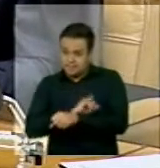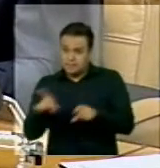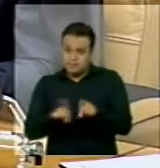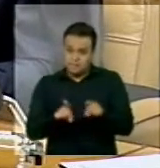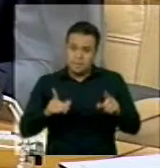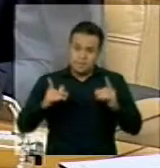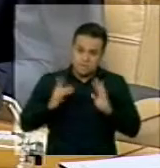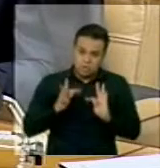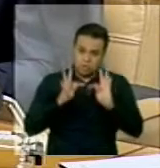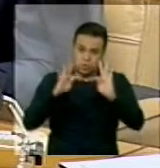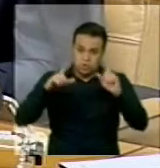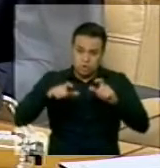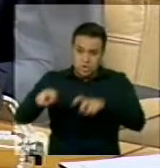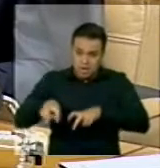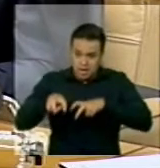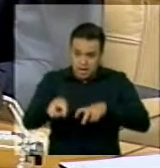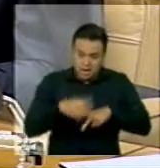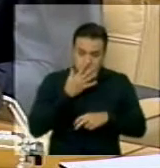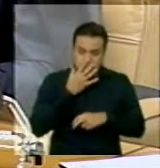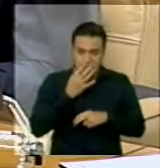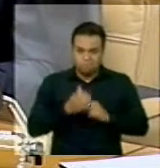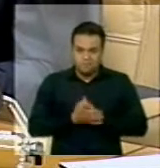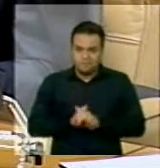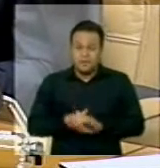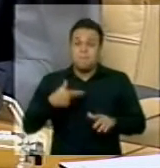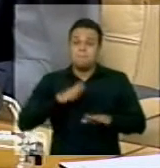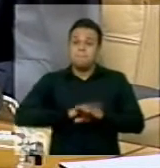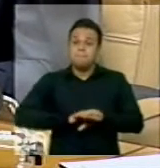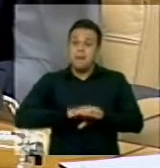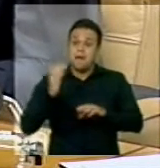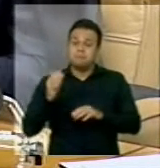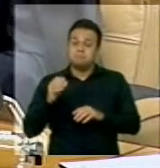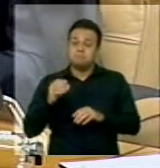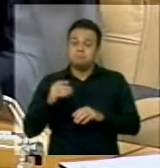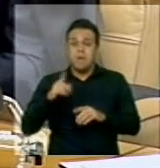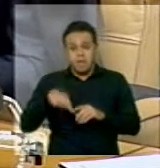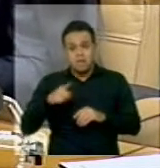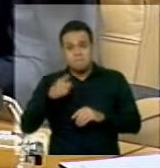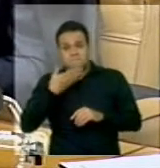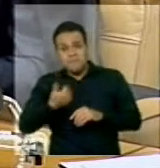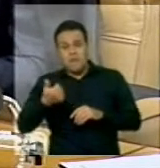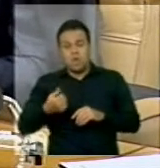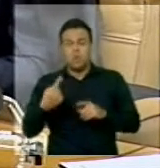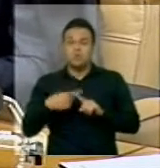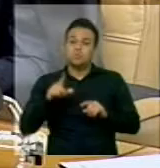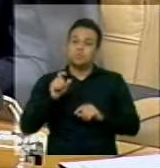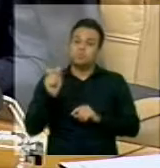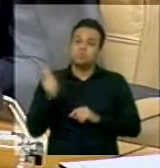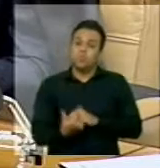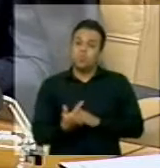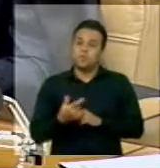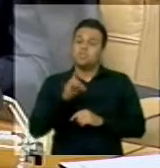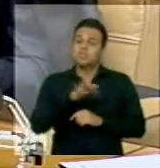campo oferece resultados consideravelmente mais satisfatórios do que as ações centradas